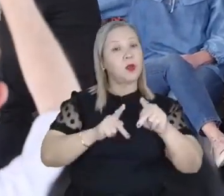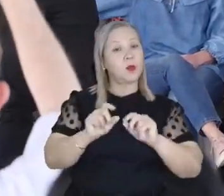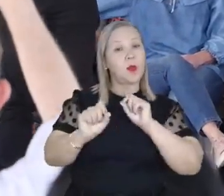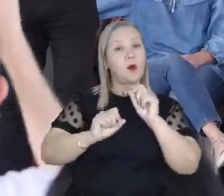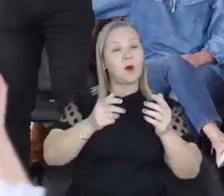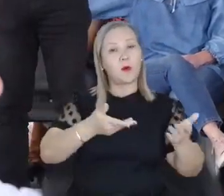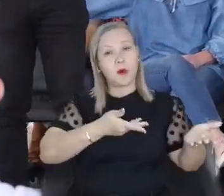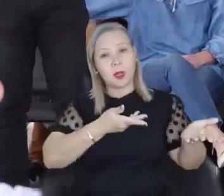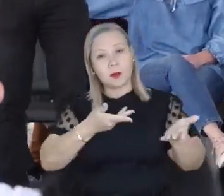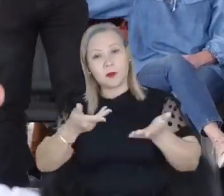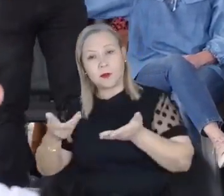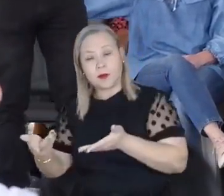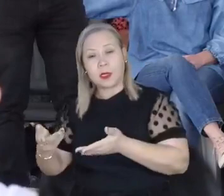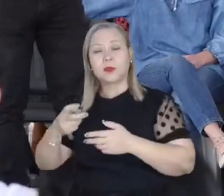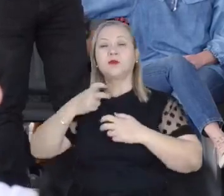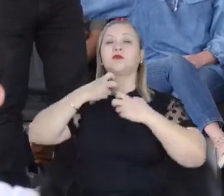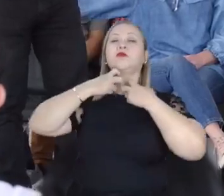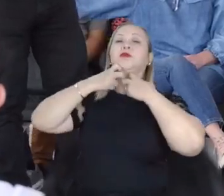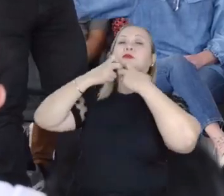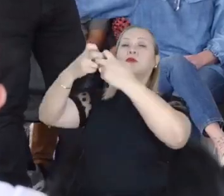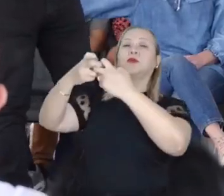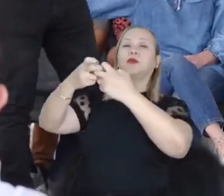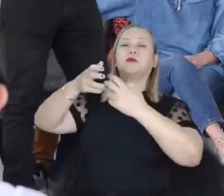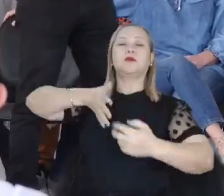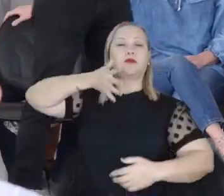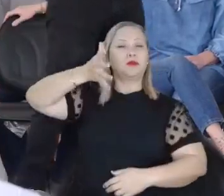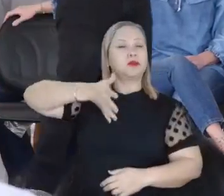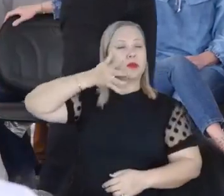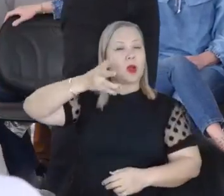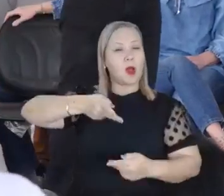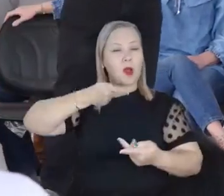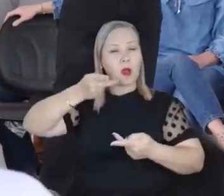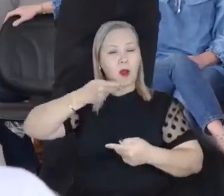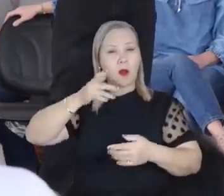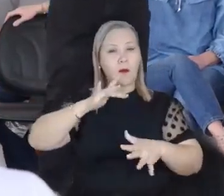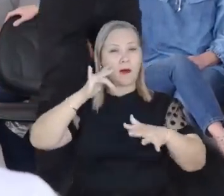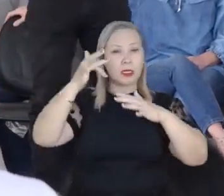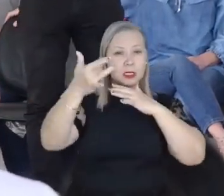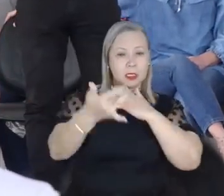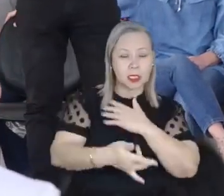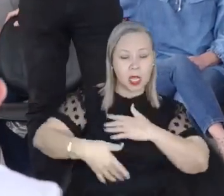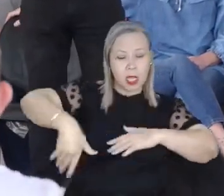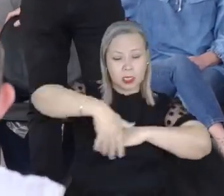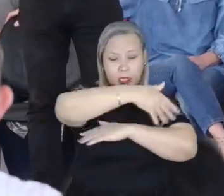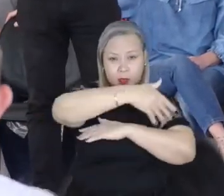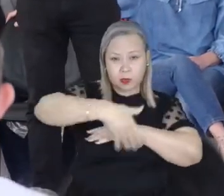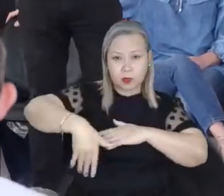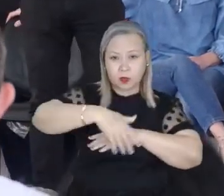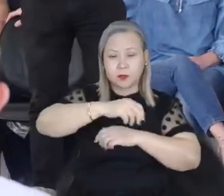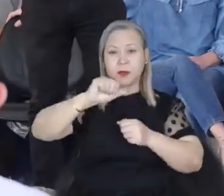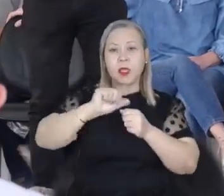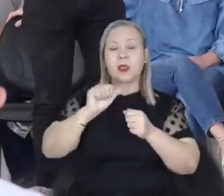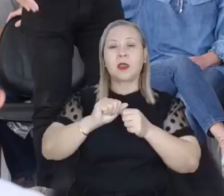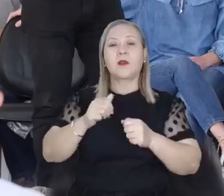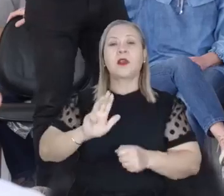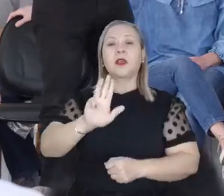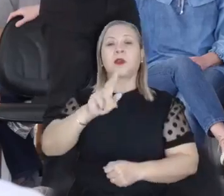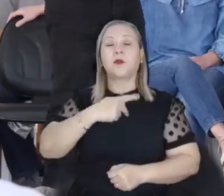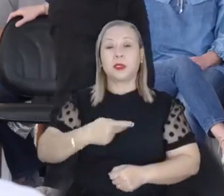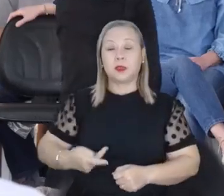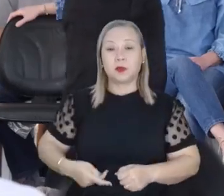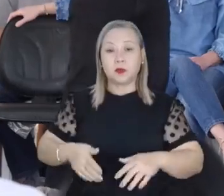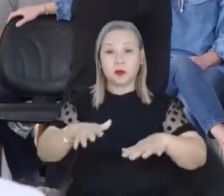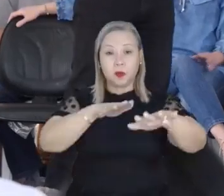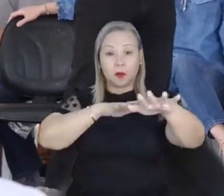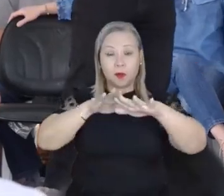nos bairros, nas ruas, nas redes, para a gente fazer do presidente Lula um movimento que vai redemocratizar a democracia,